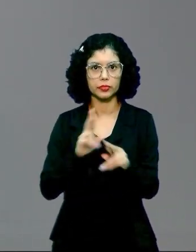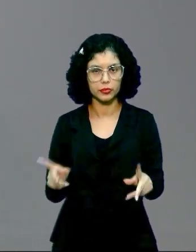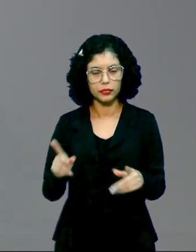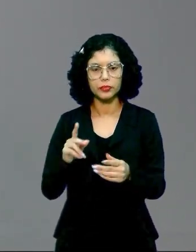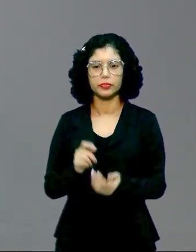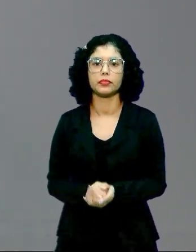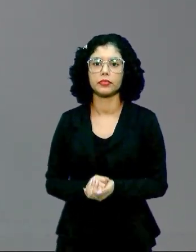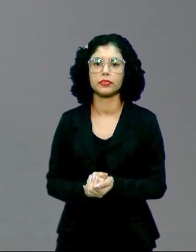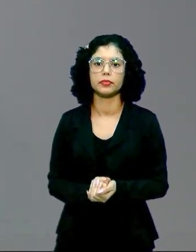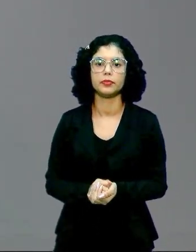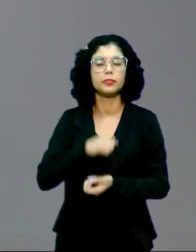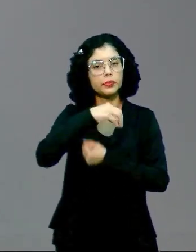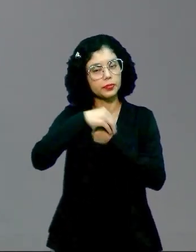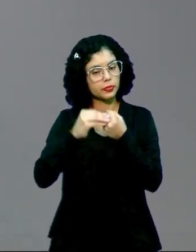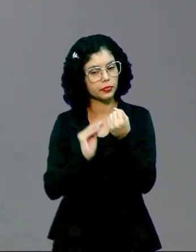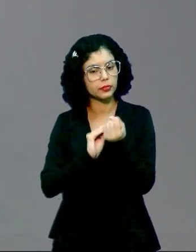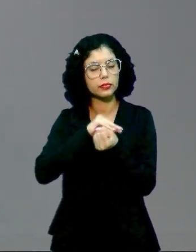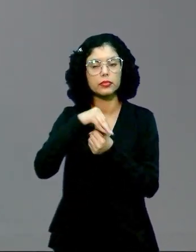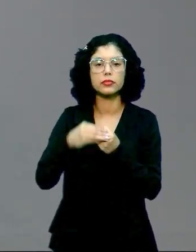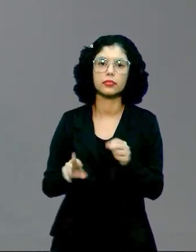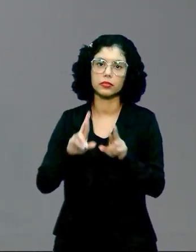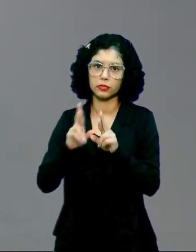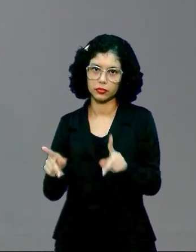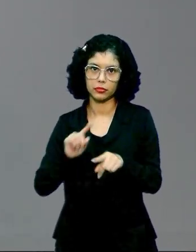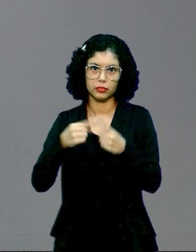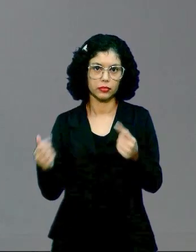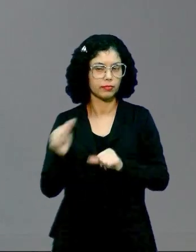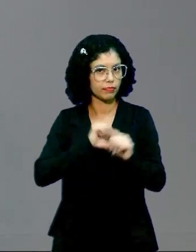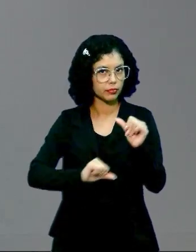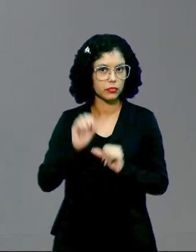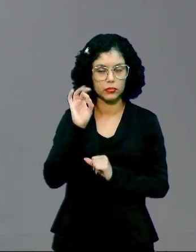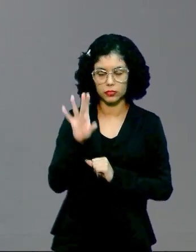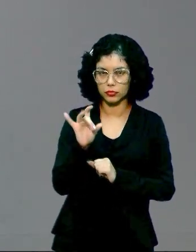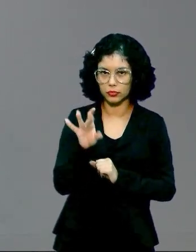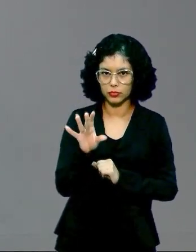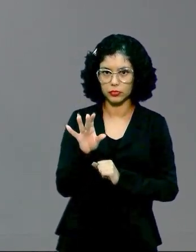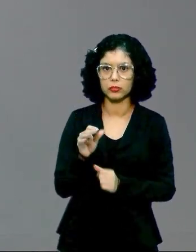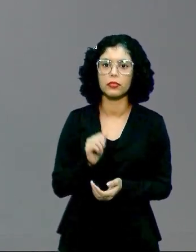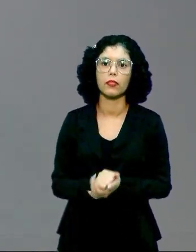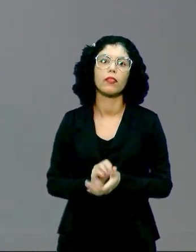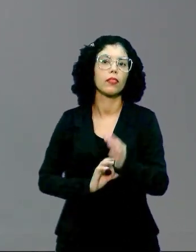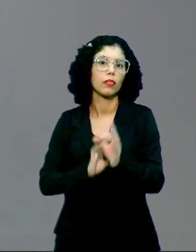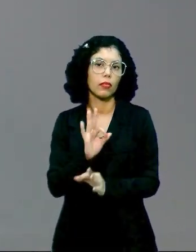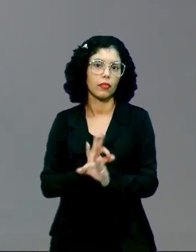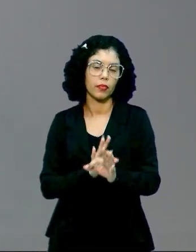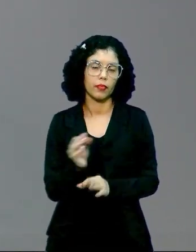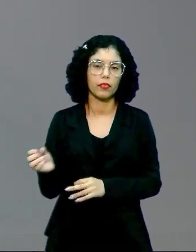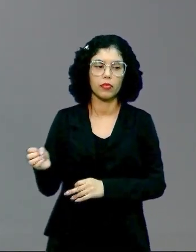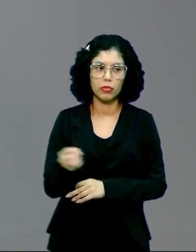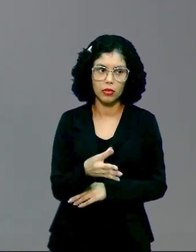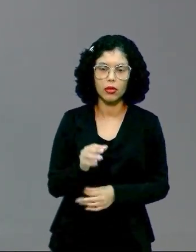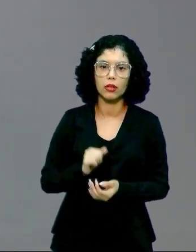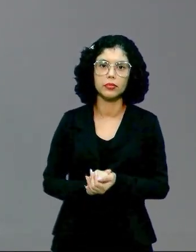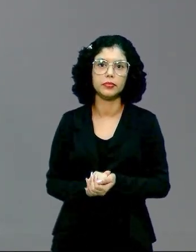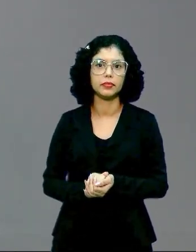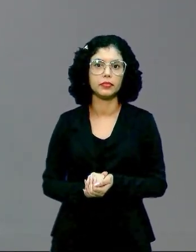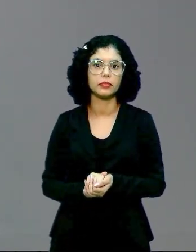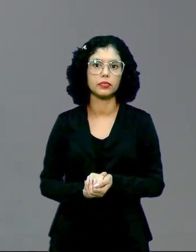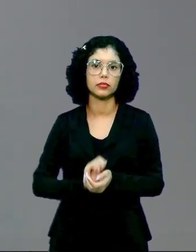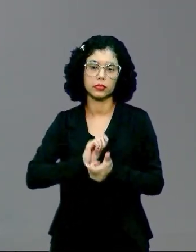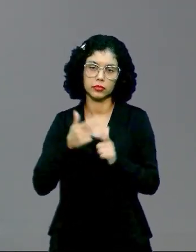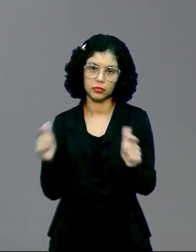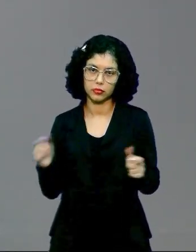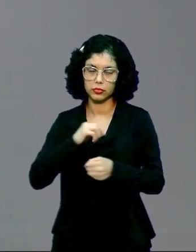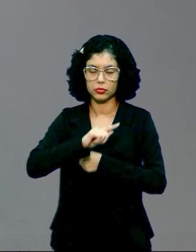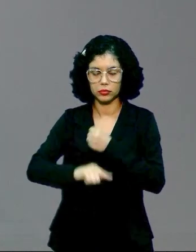eles formam moléculas diferentes, mas eles não mudam, eles são apenas reorganizados. Dependendo do arranjo